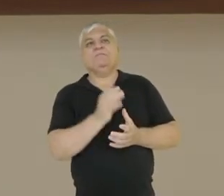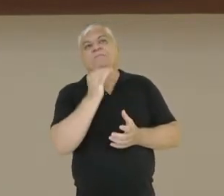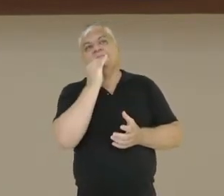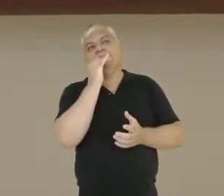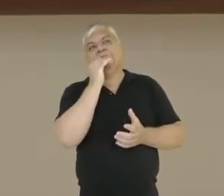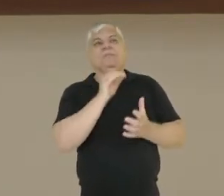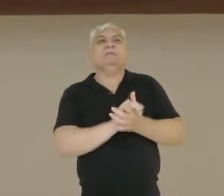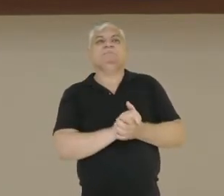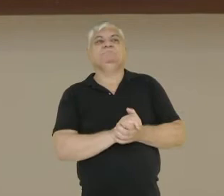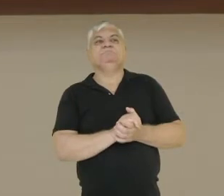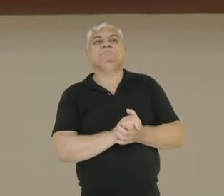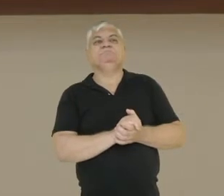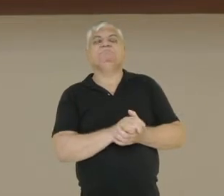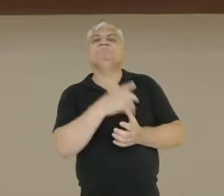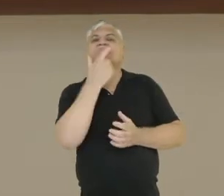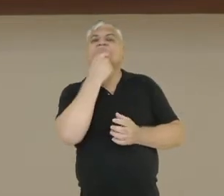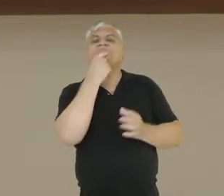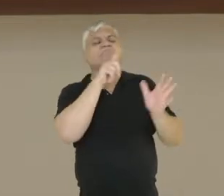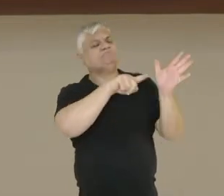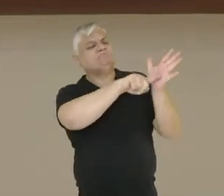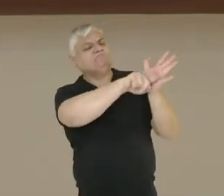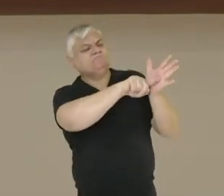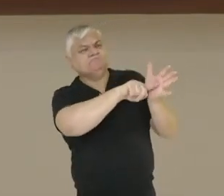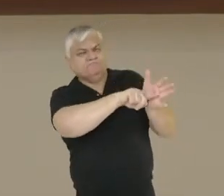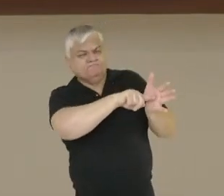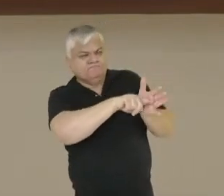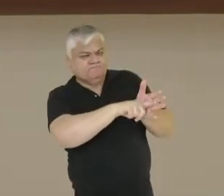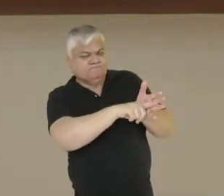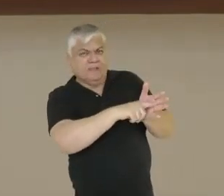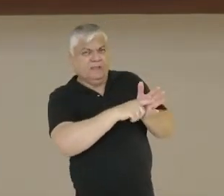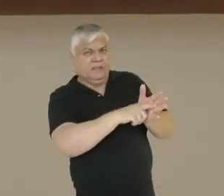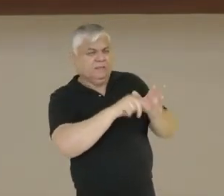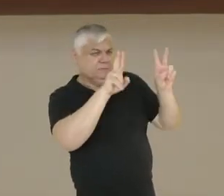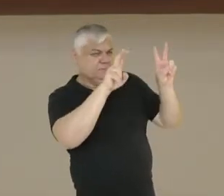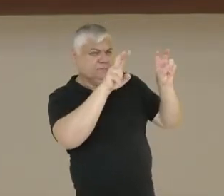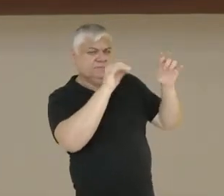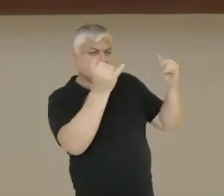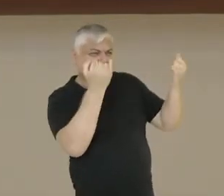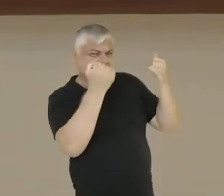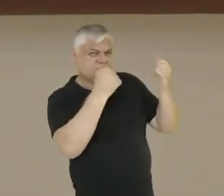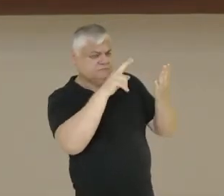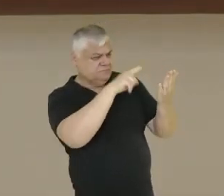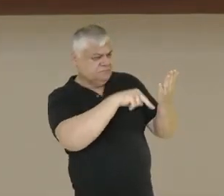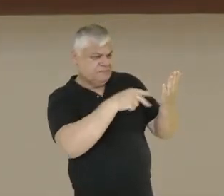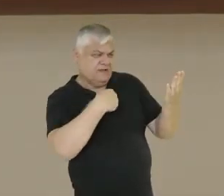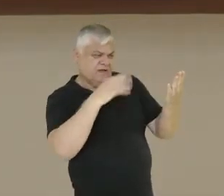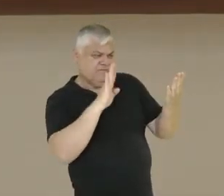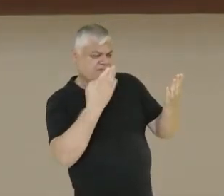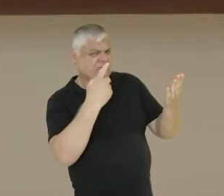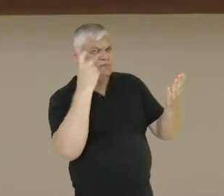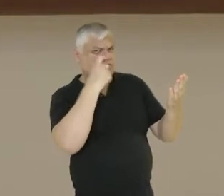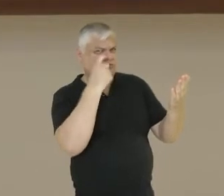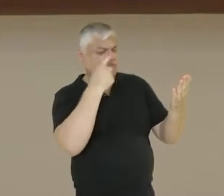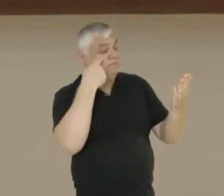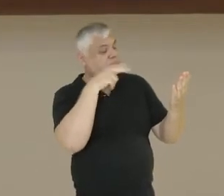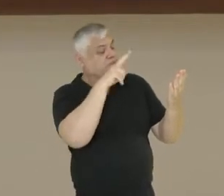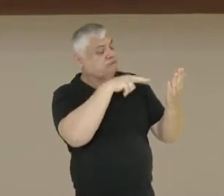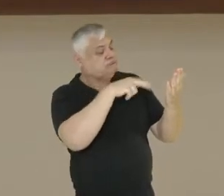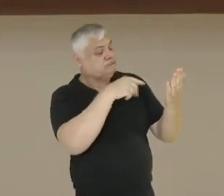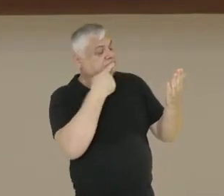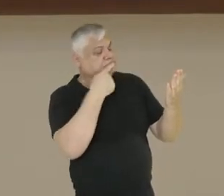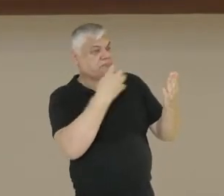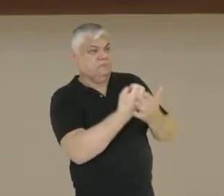se verificar se uma notícia é falsa, antes de mandar no grupo da família. Você abre o seu celular e recebe uma